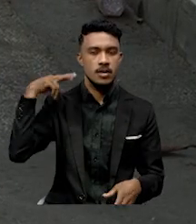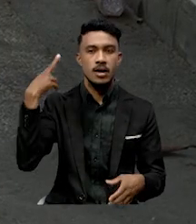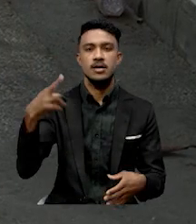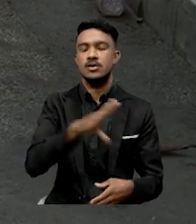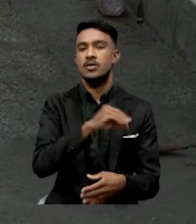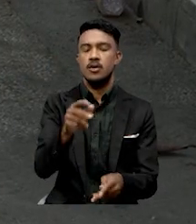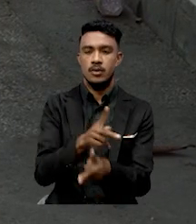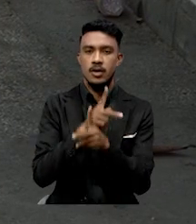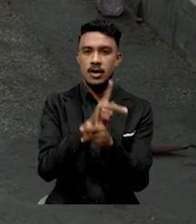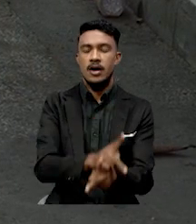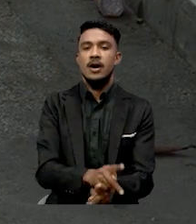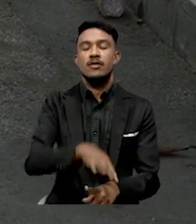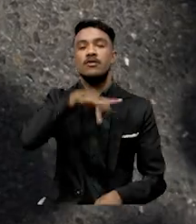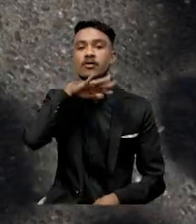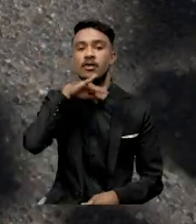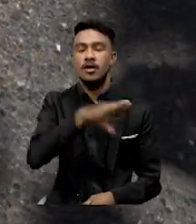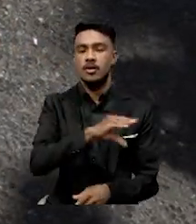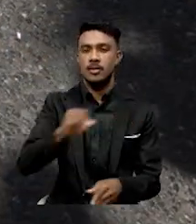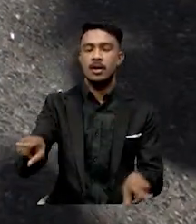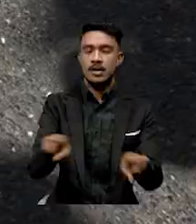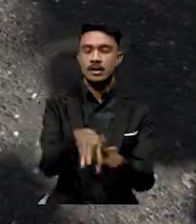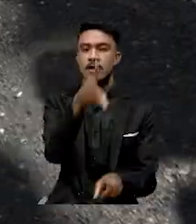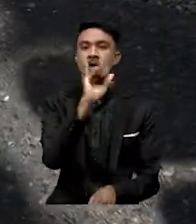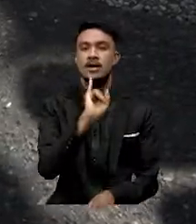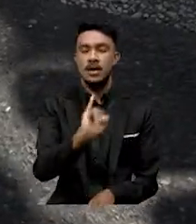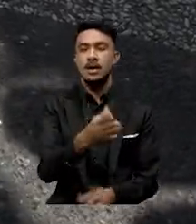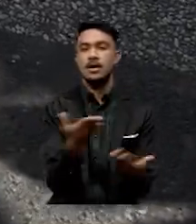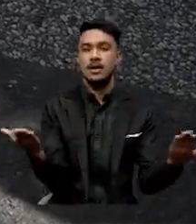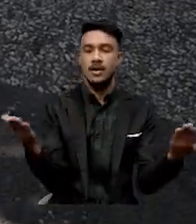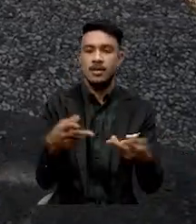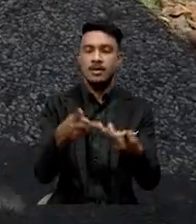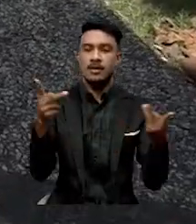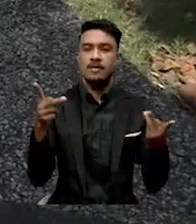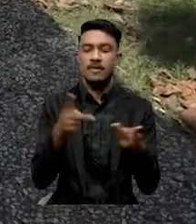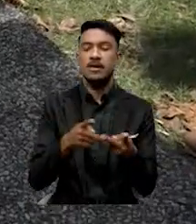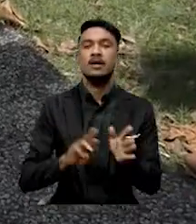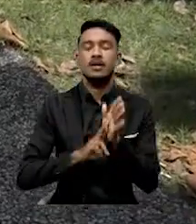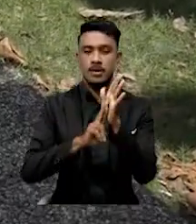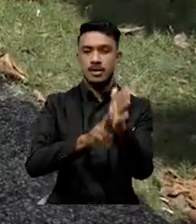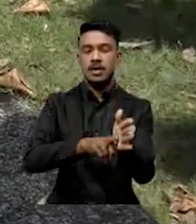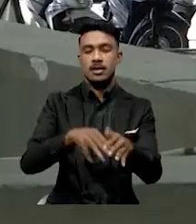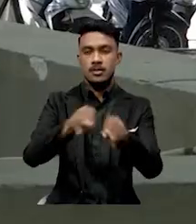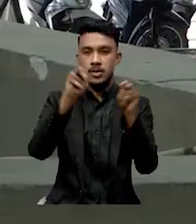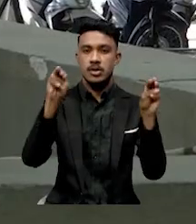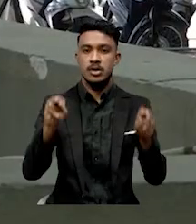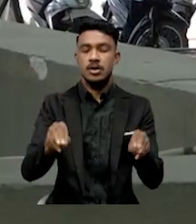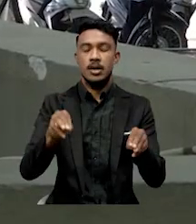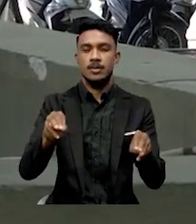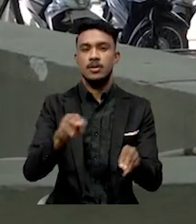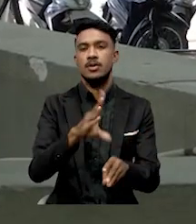bele garante cidade Dili ne benu darfuan banasão Timor-Leste nian mos na fatin. Representante povo ne